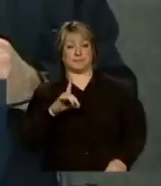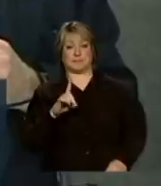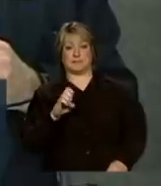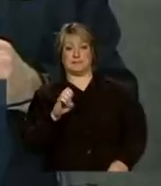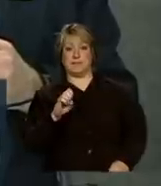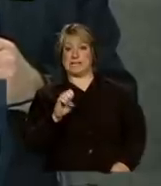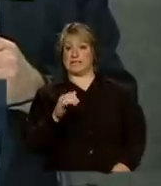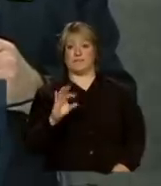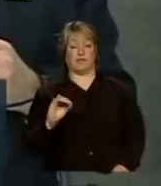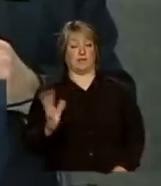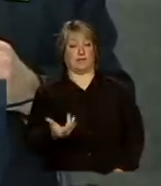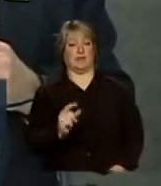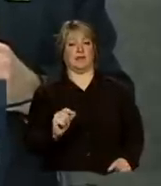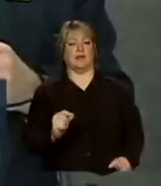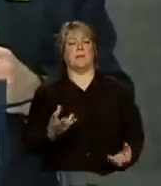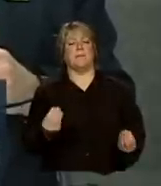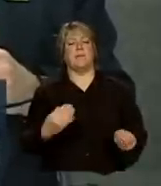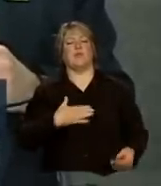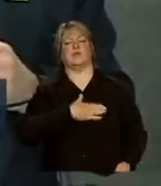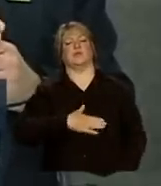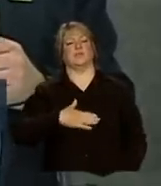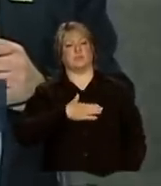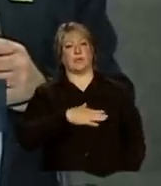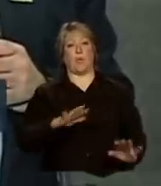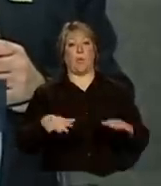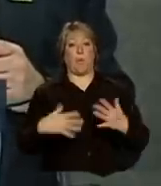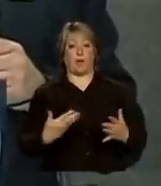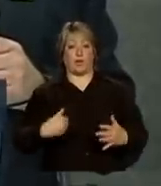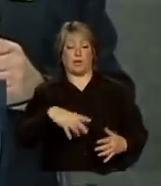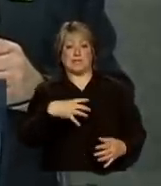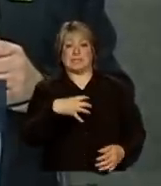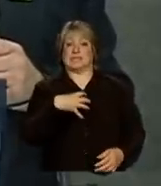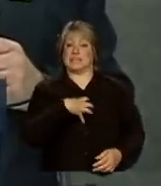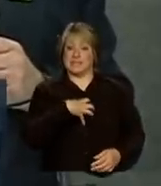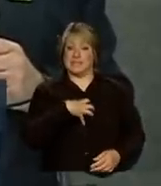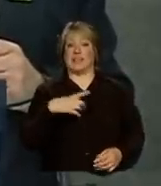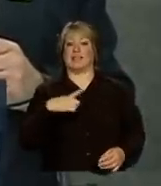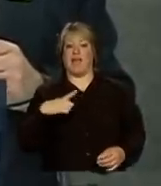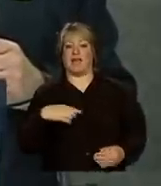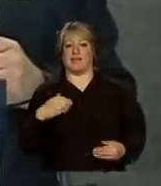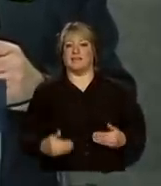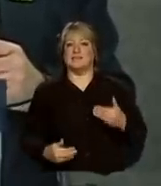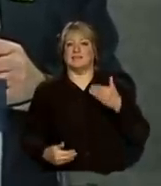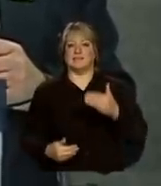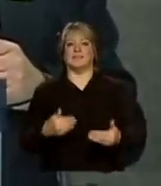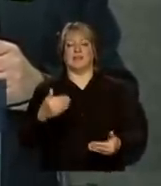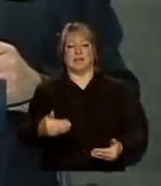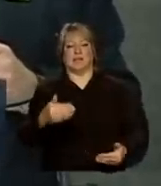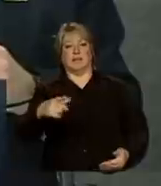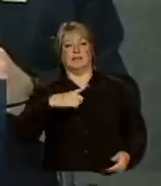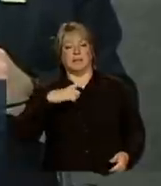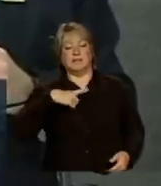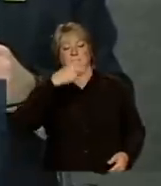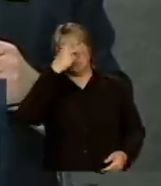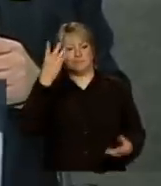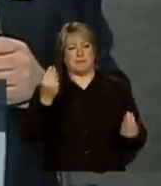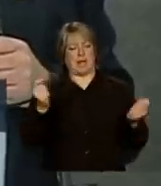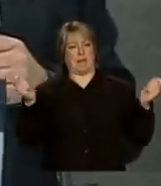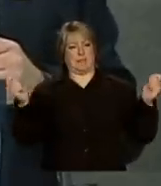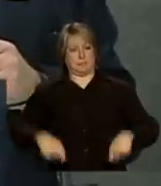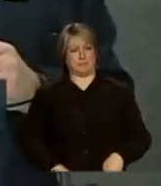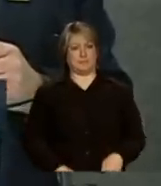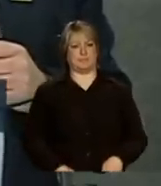né e é profundamente gratificante né quando a gente sente que tem avanços né Tem gente altamente capaz